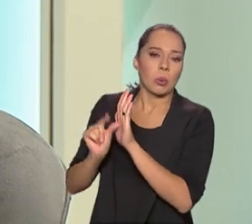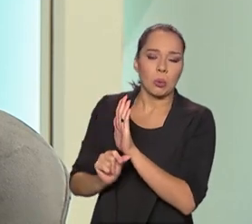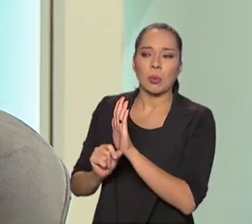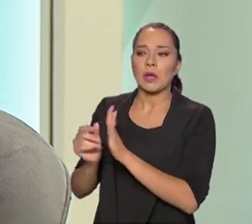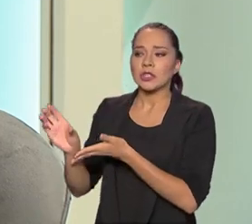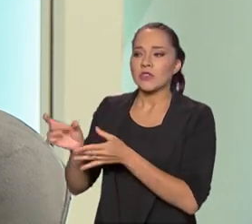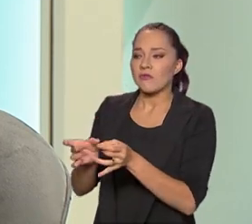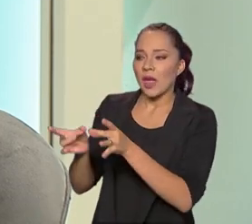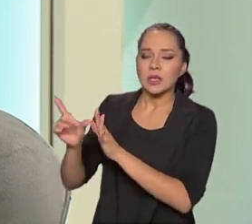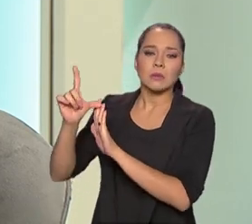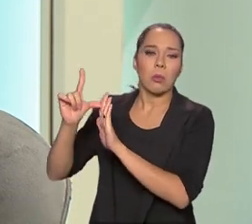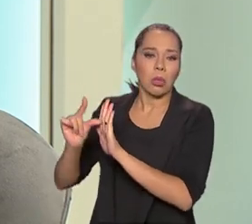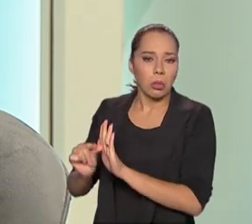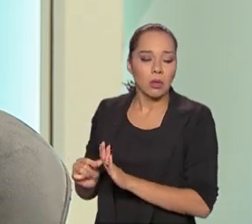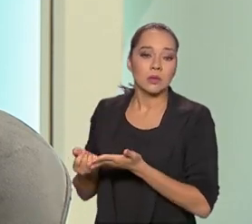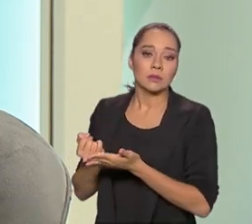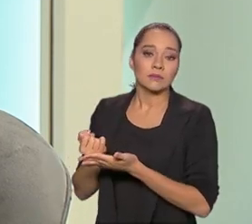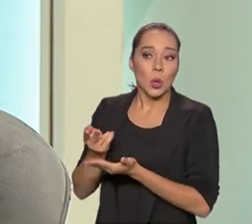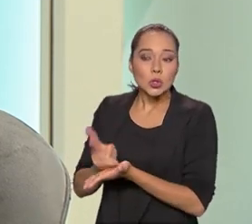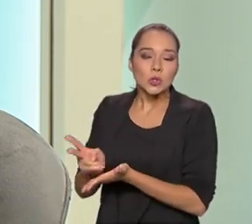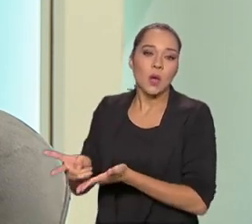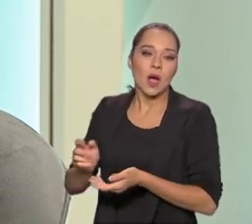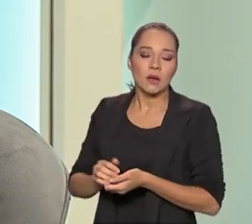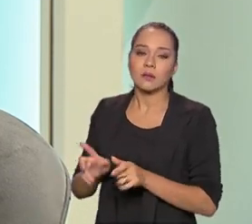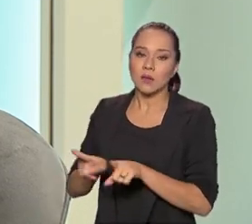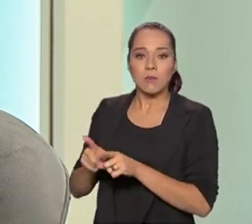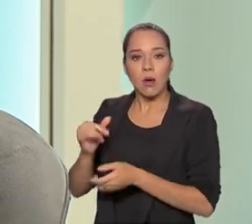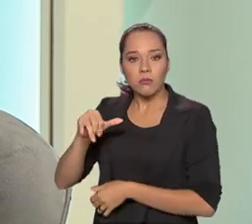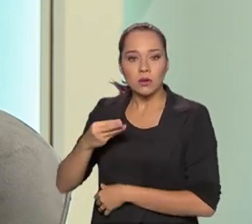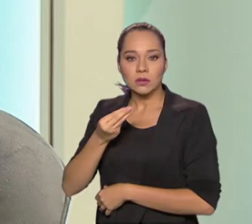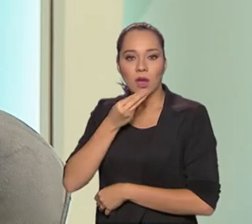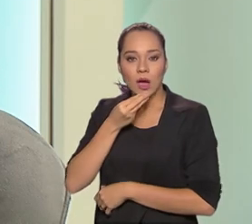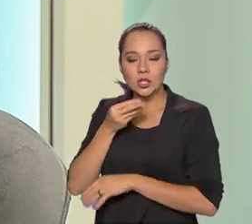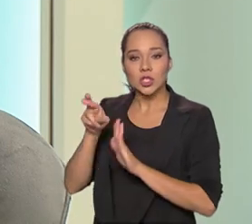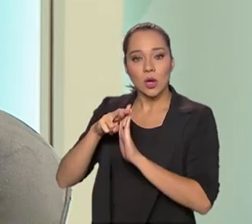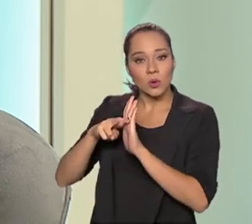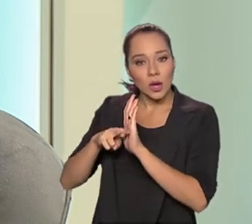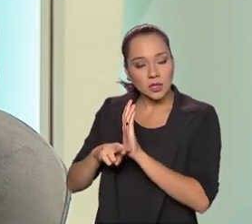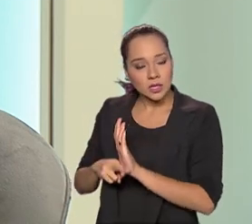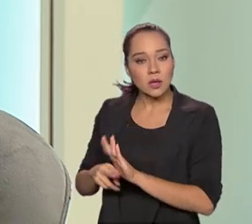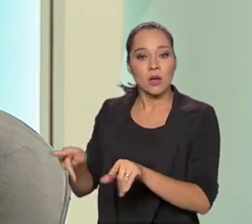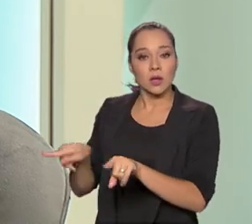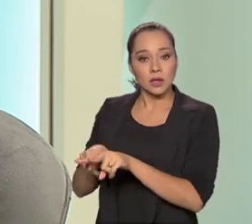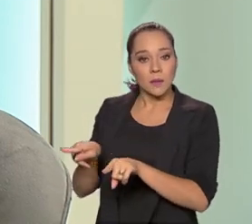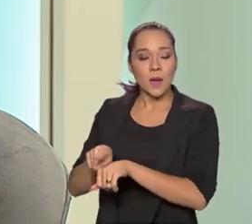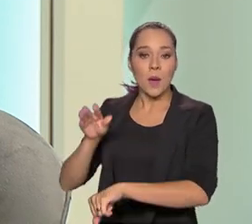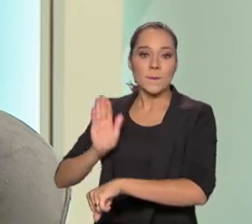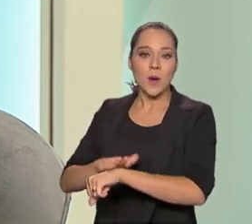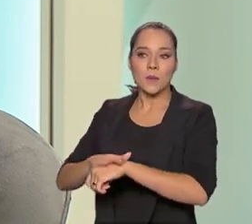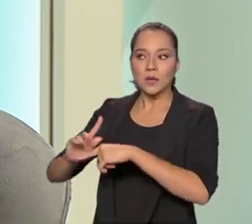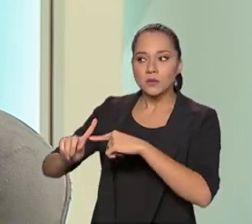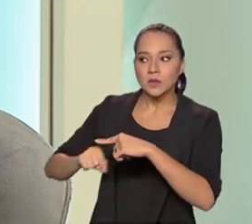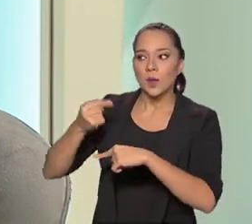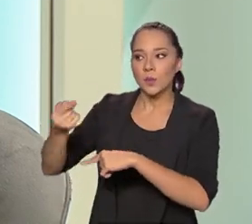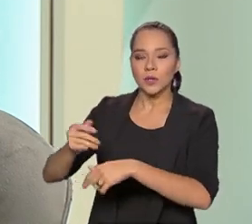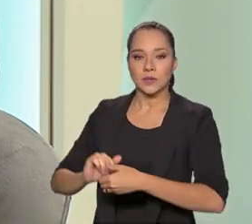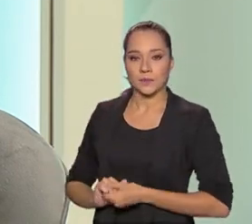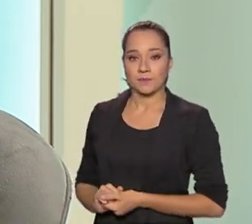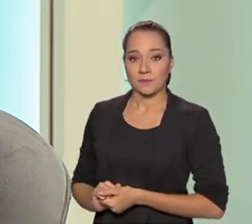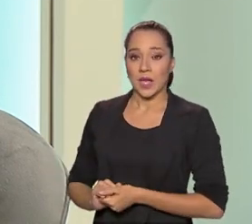queda de vendas, e a oportunidade de regularização também em momento posterior.